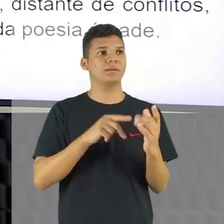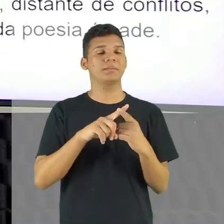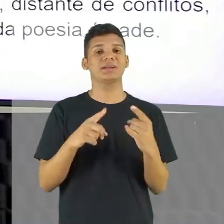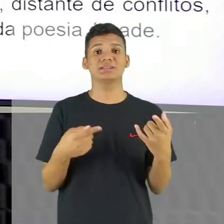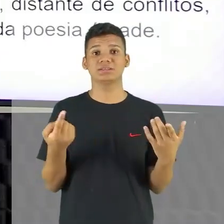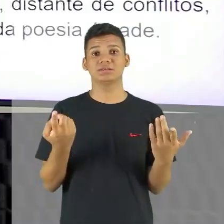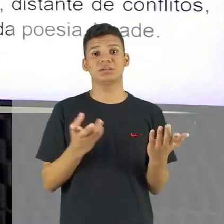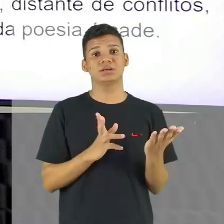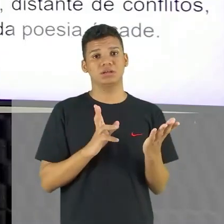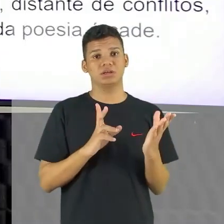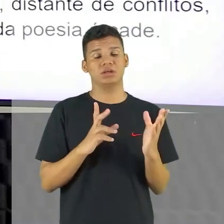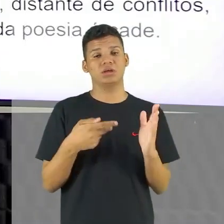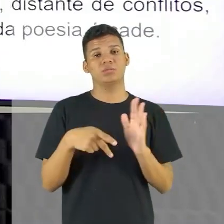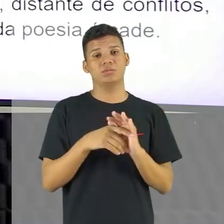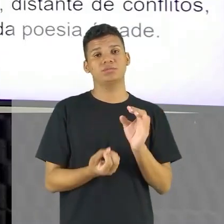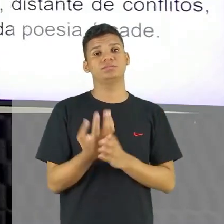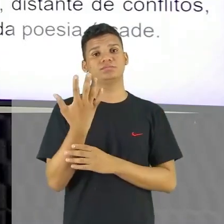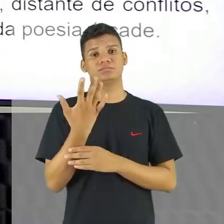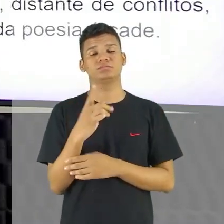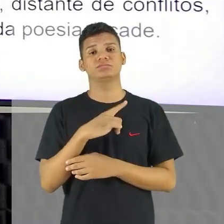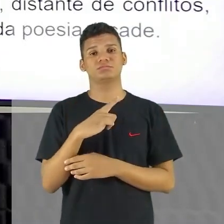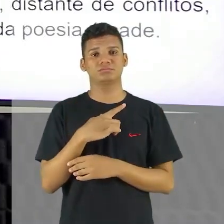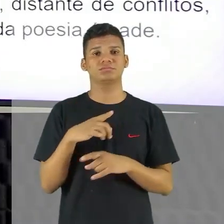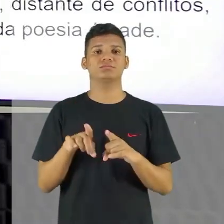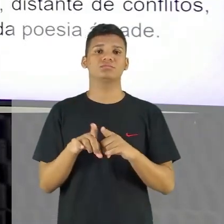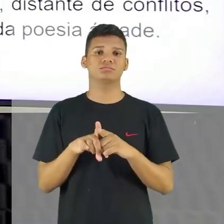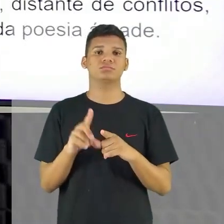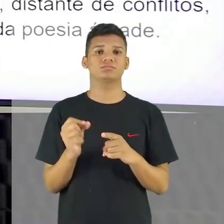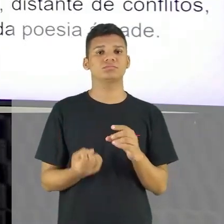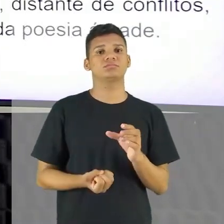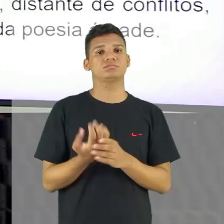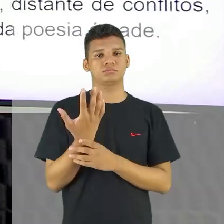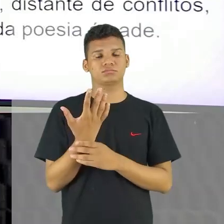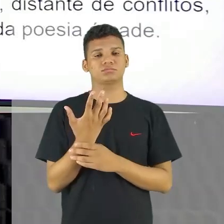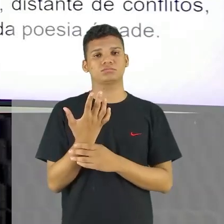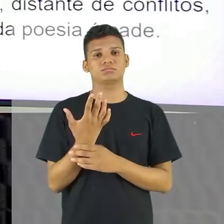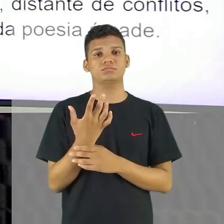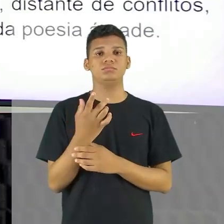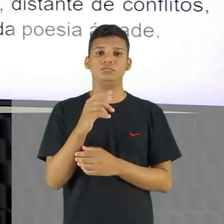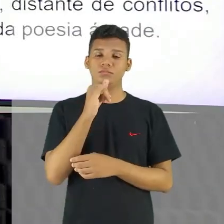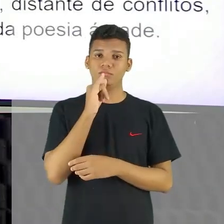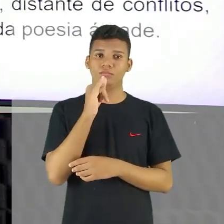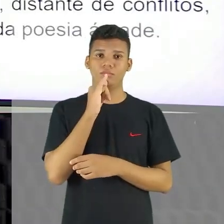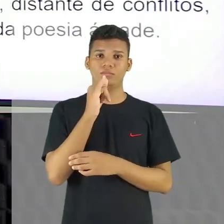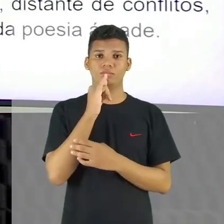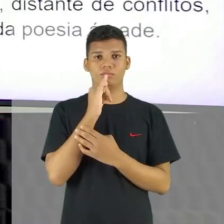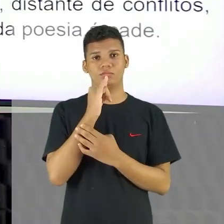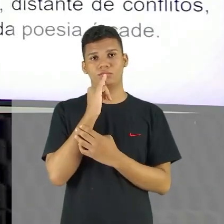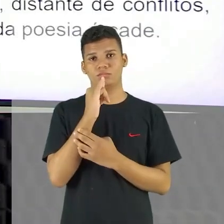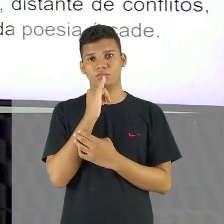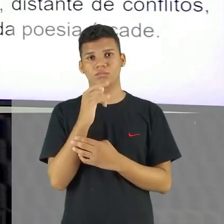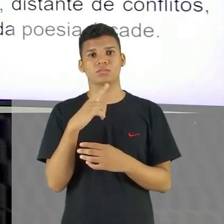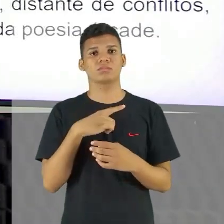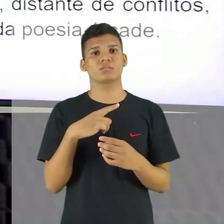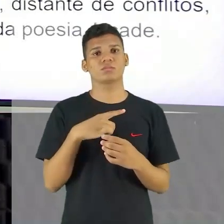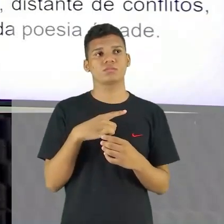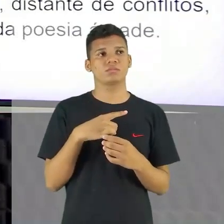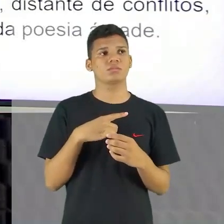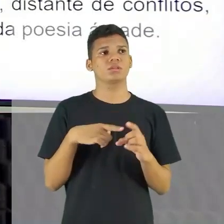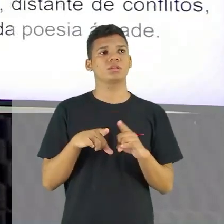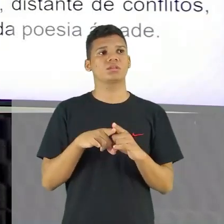obra existe também a marcação de algumas, por exemplo, tem muito simbolismo,